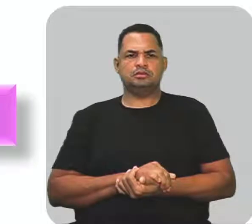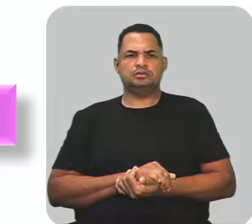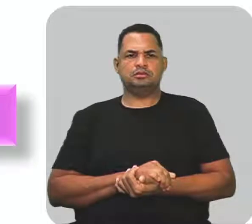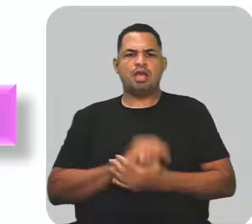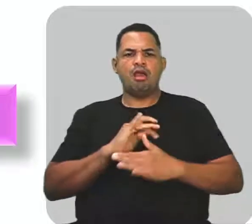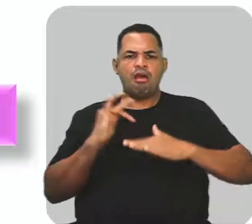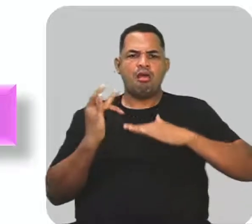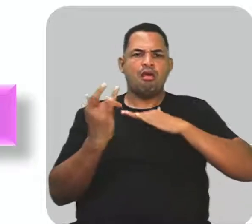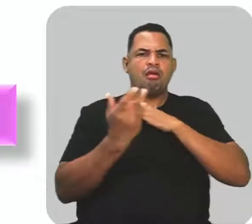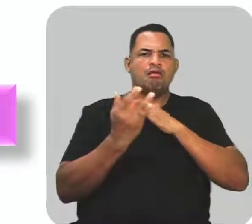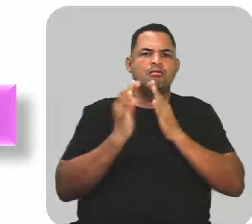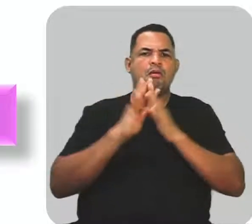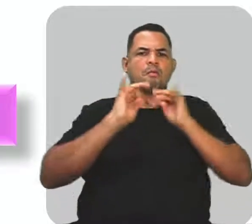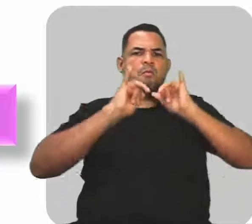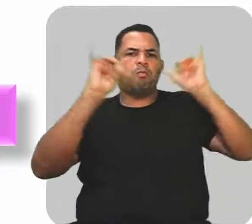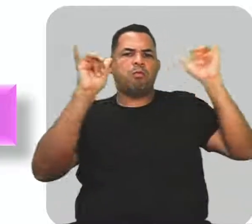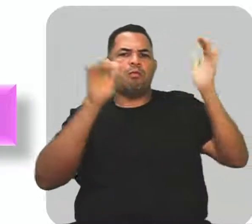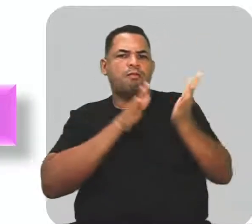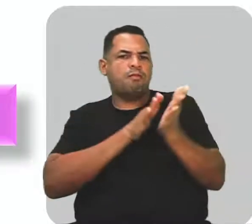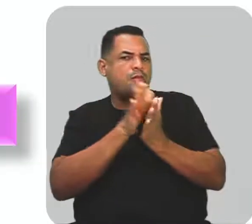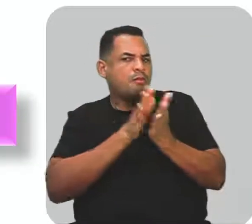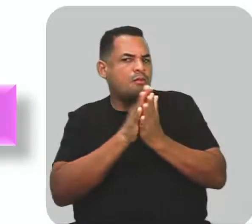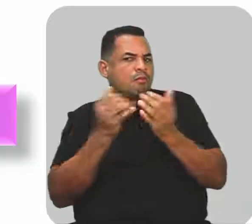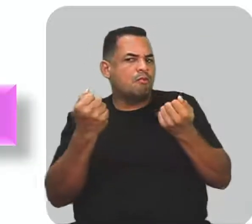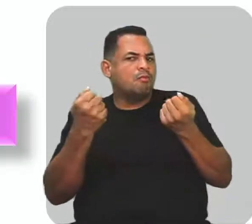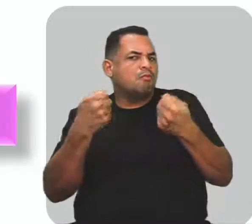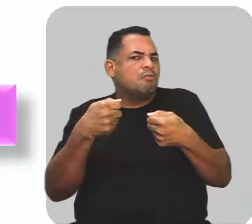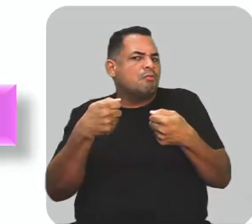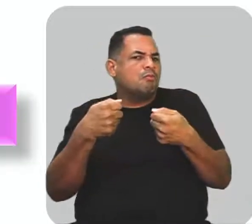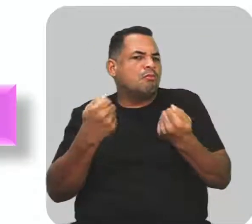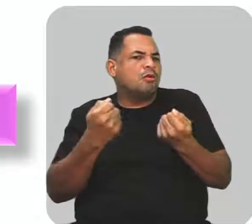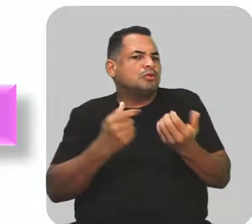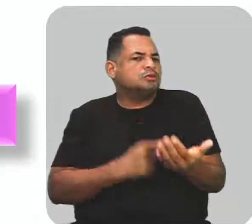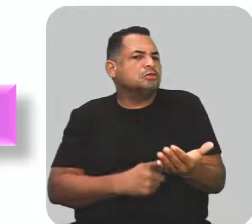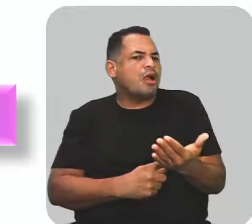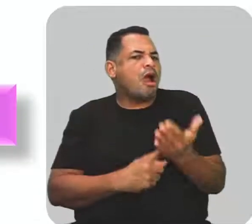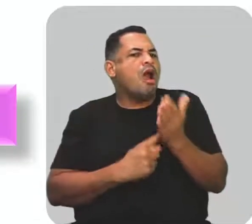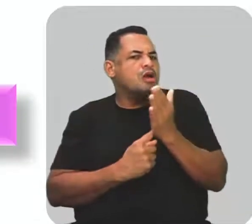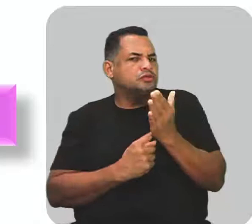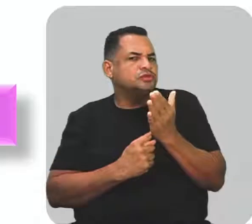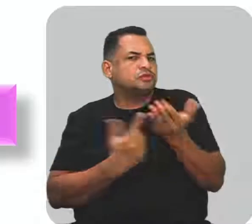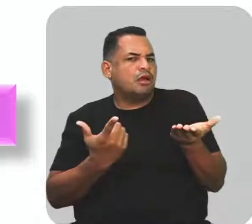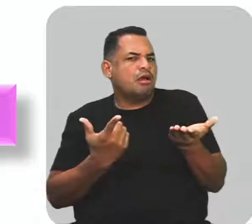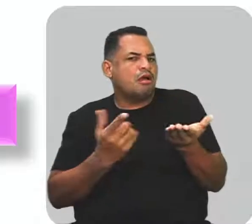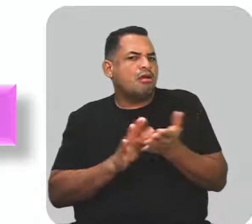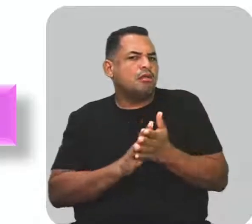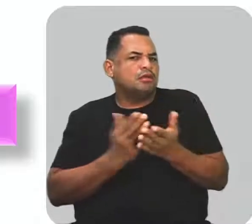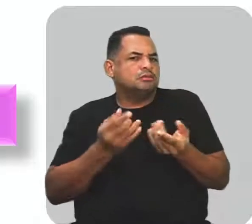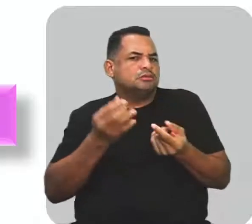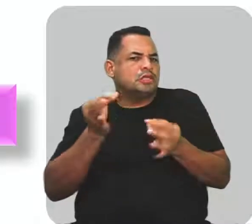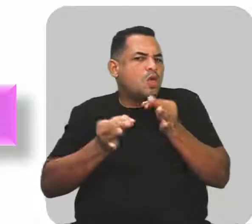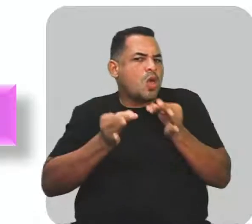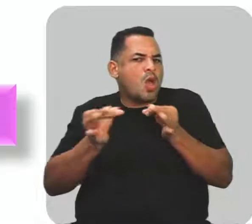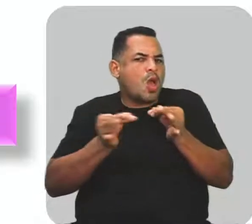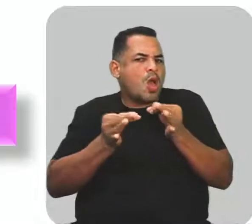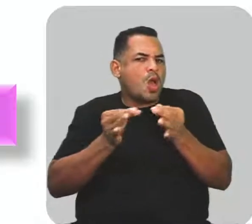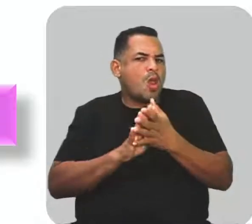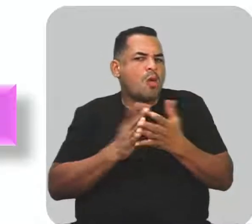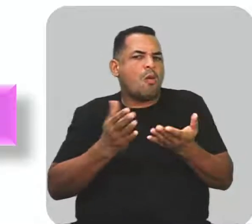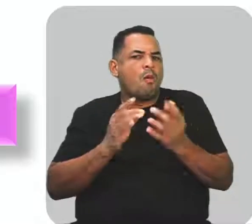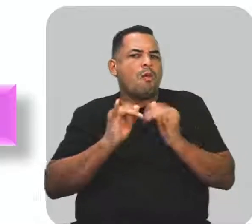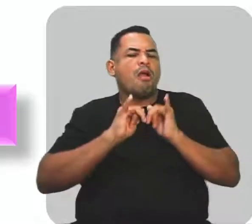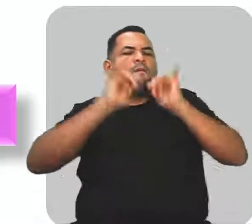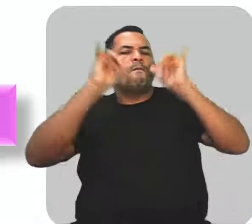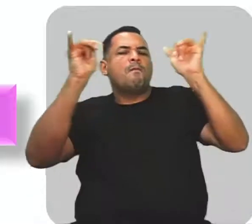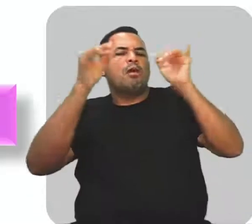As redes sociais e as mídias podem ser boas aliadas nessa causa, como campanhas de conscientização